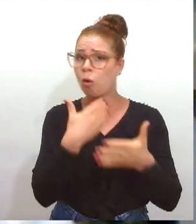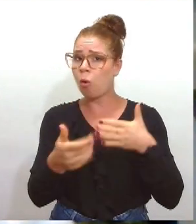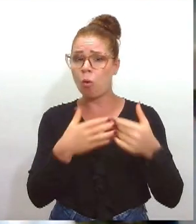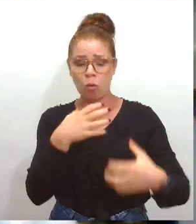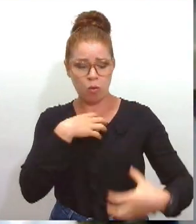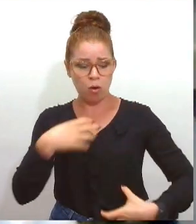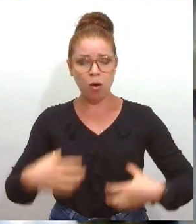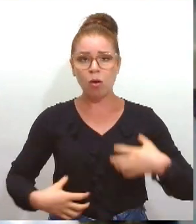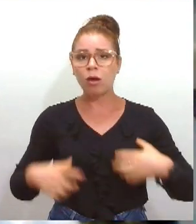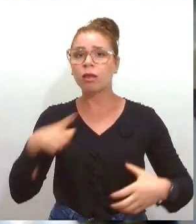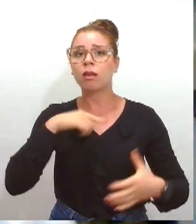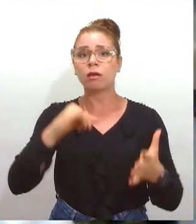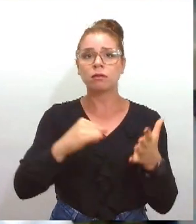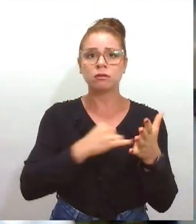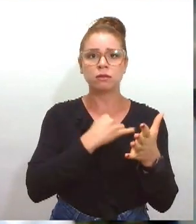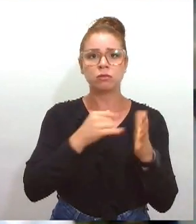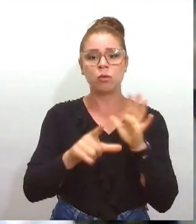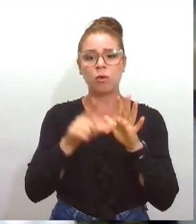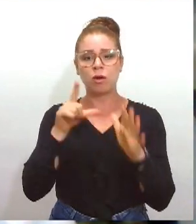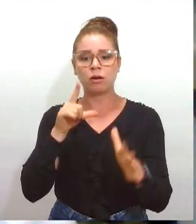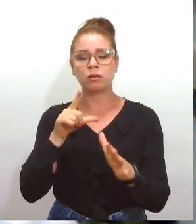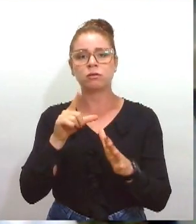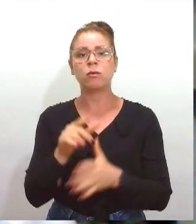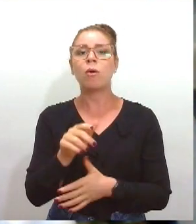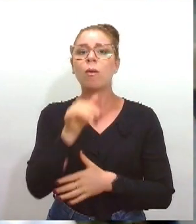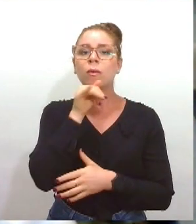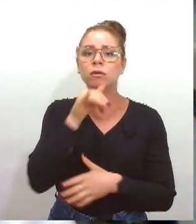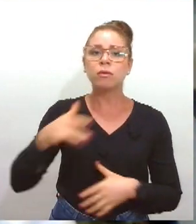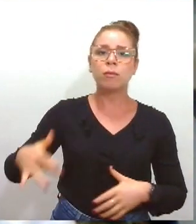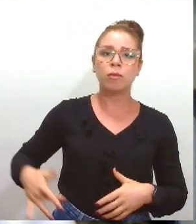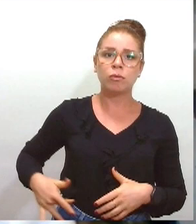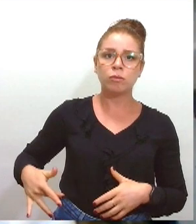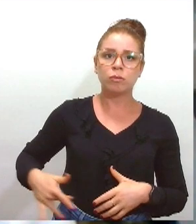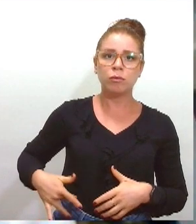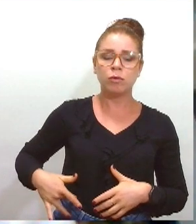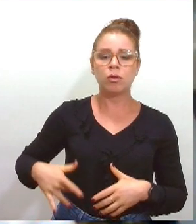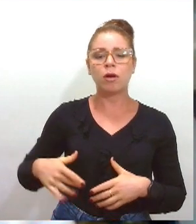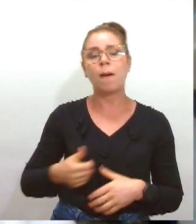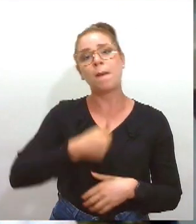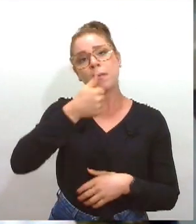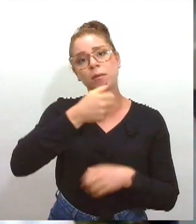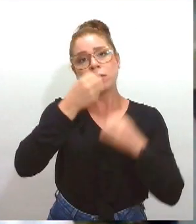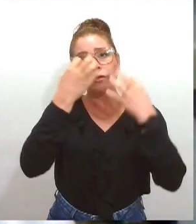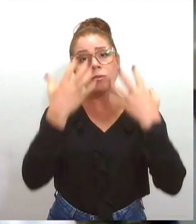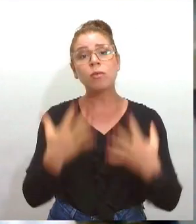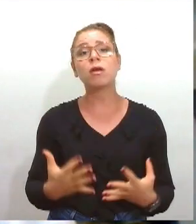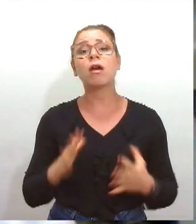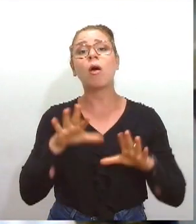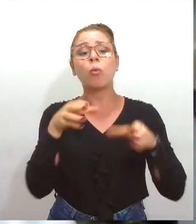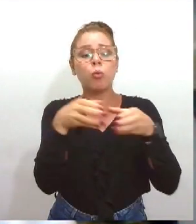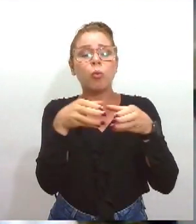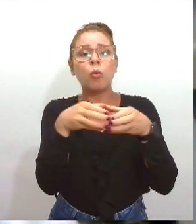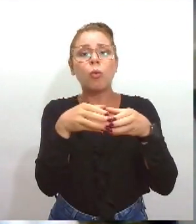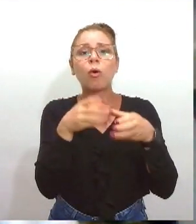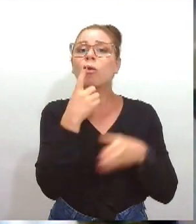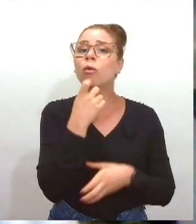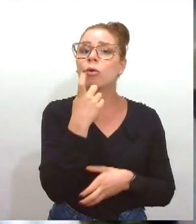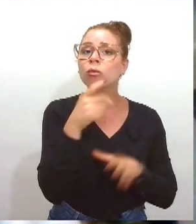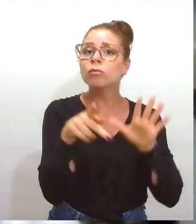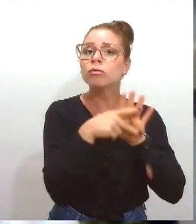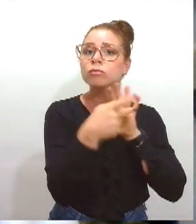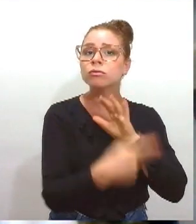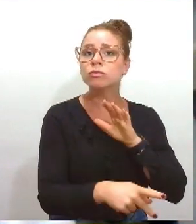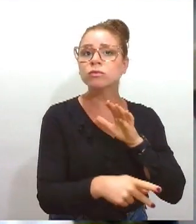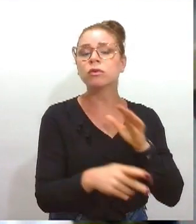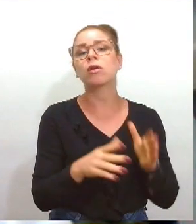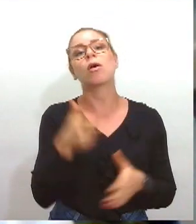modalidade. No caso de rim, é colocado o grupo sanguíneo, né, que é o primeiro critério para alocação do